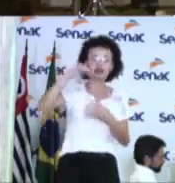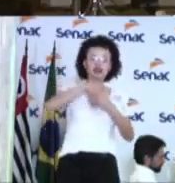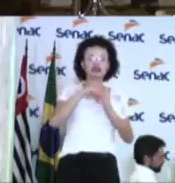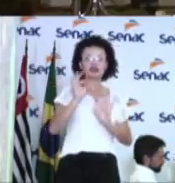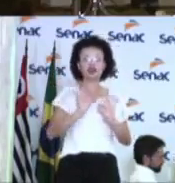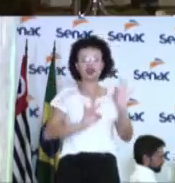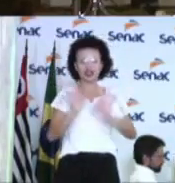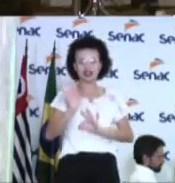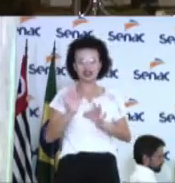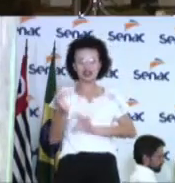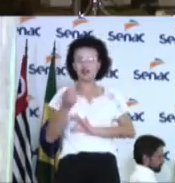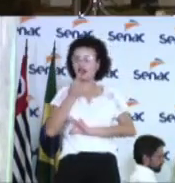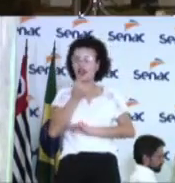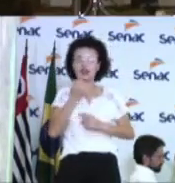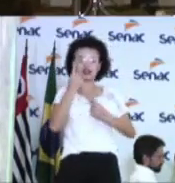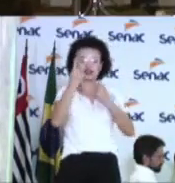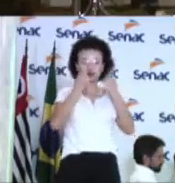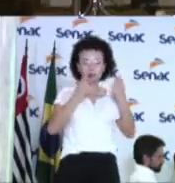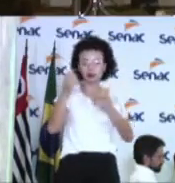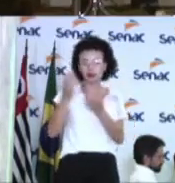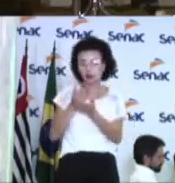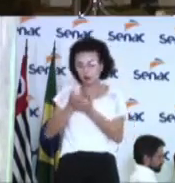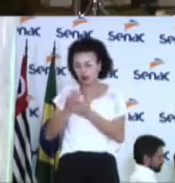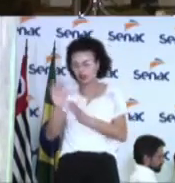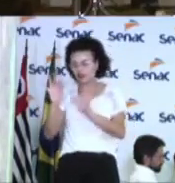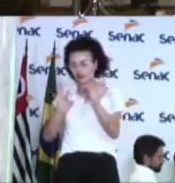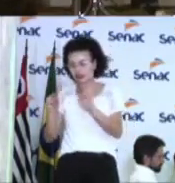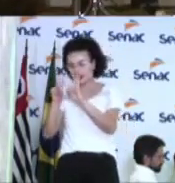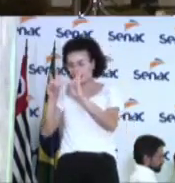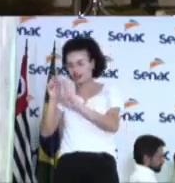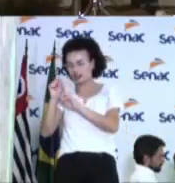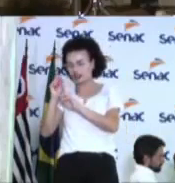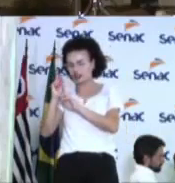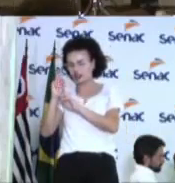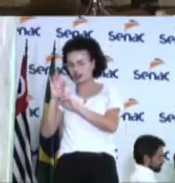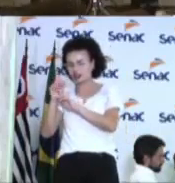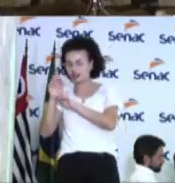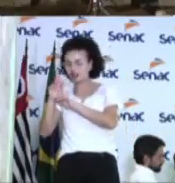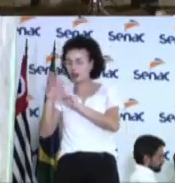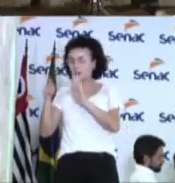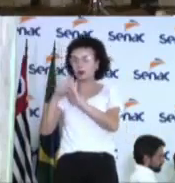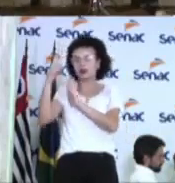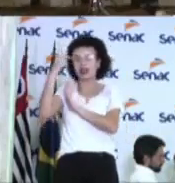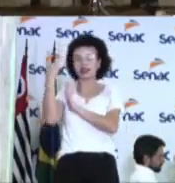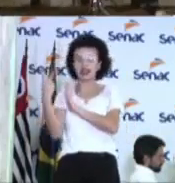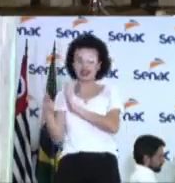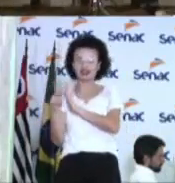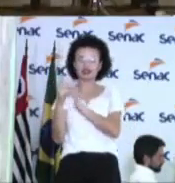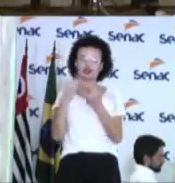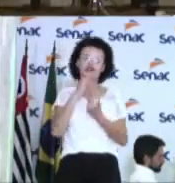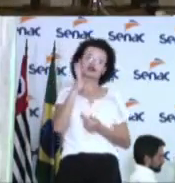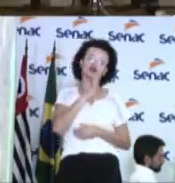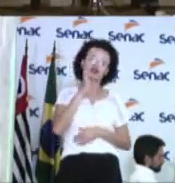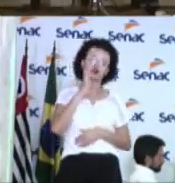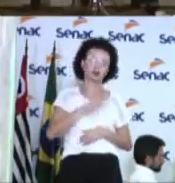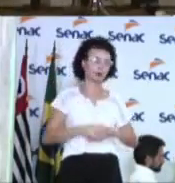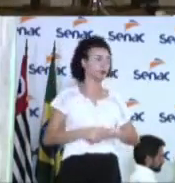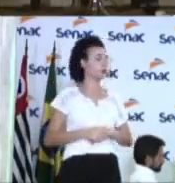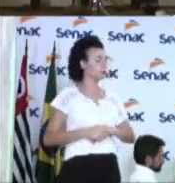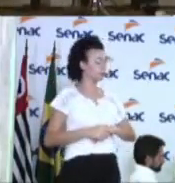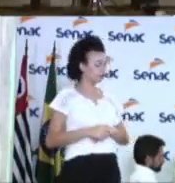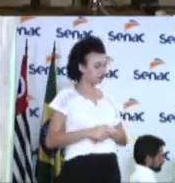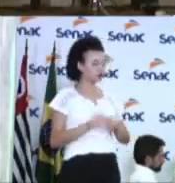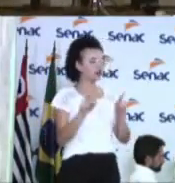trazem ideias legais, e quando eles vão gerar o material de social, eles estão gerando para a ideia deles. Então, também é muito legal. E, além